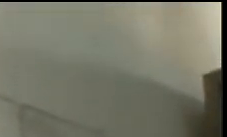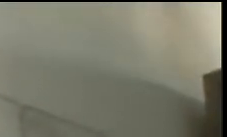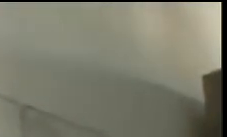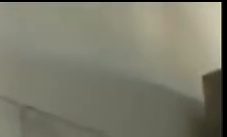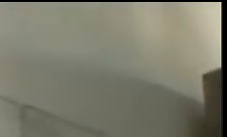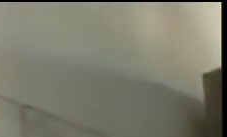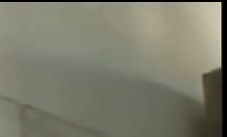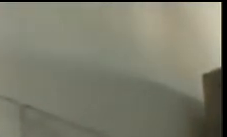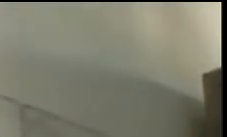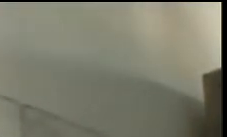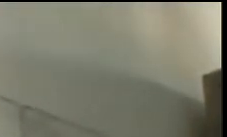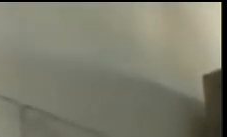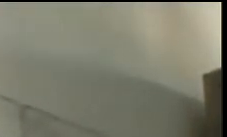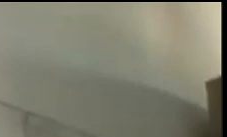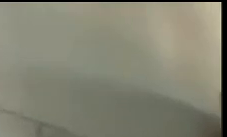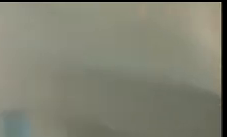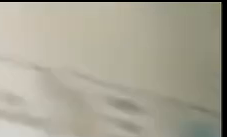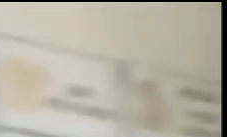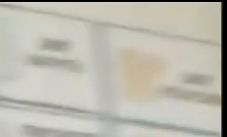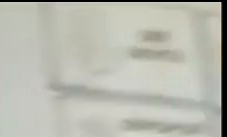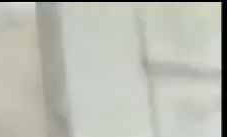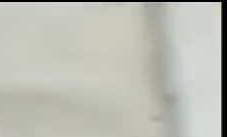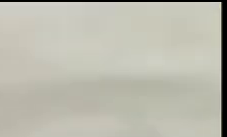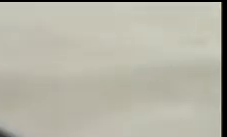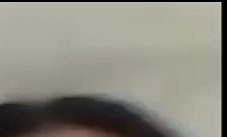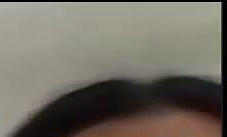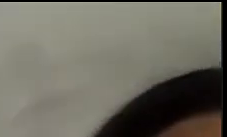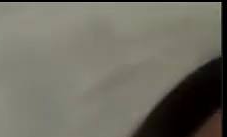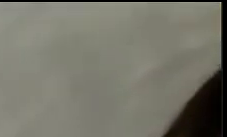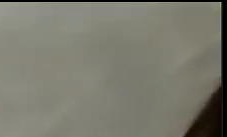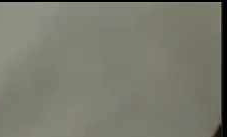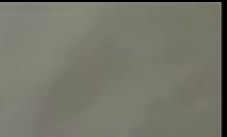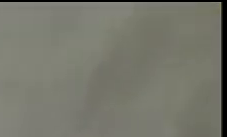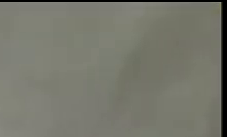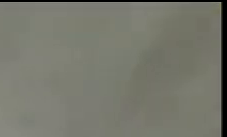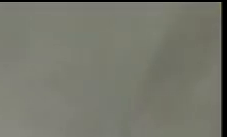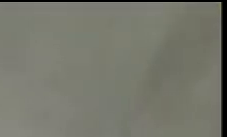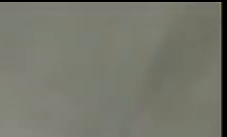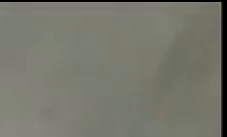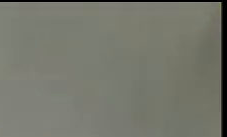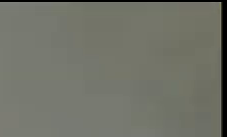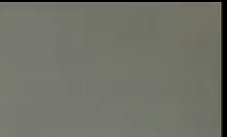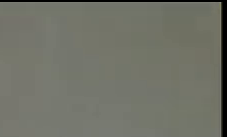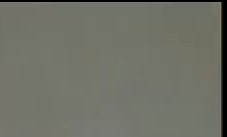Estão lembrando da sala? Vou botar aqui, ó, do outro lado.